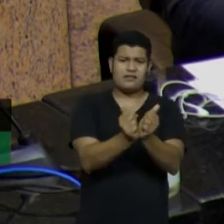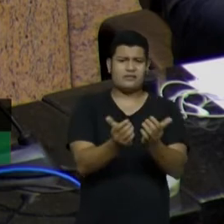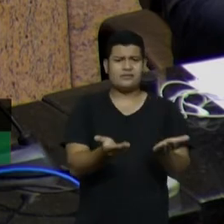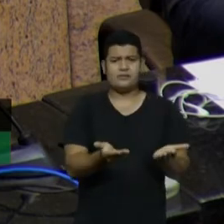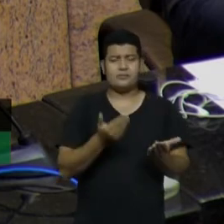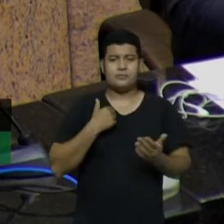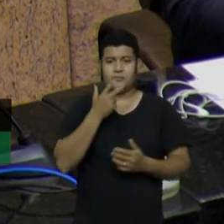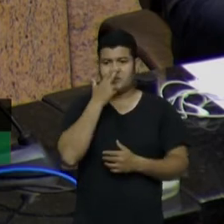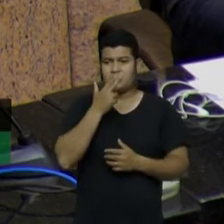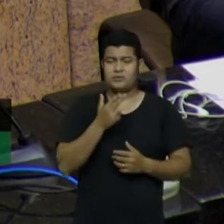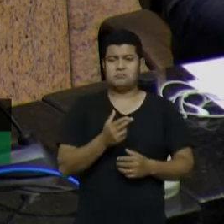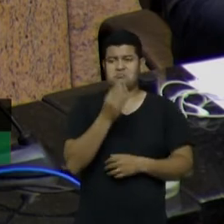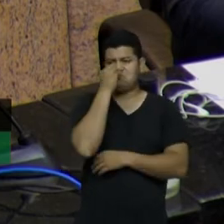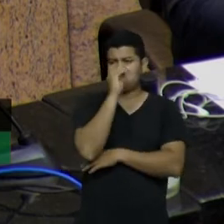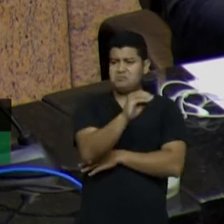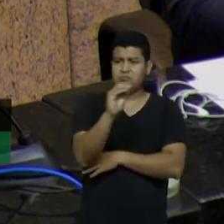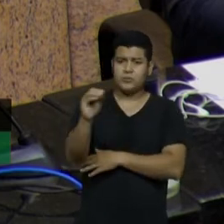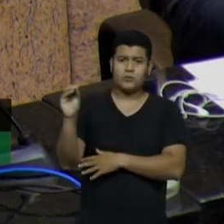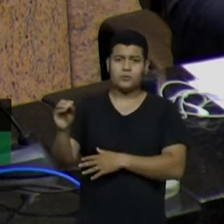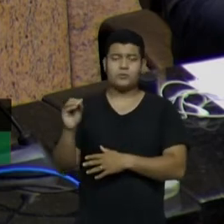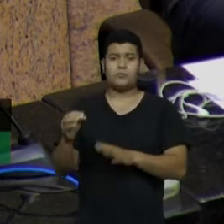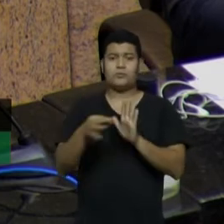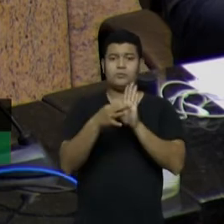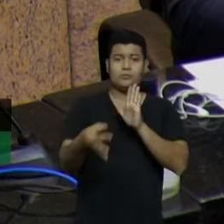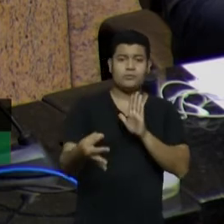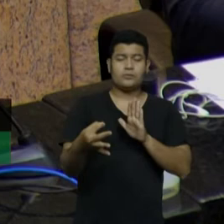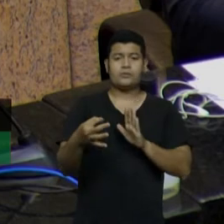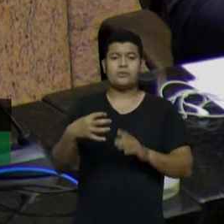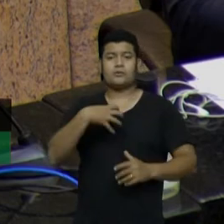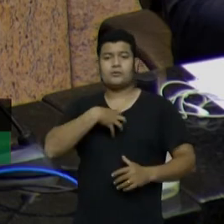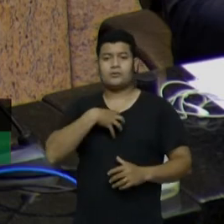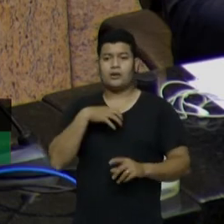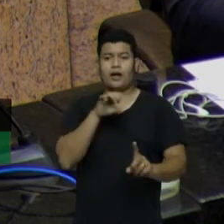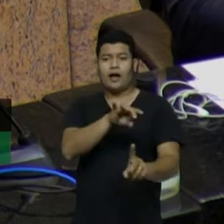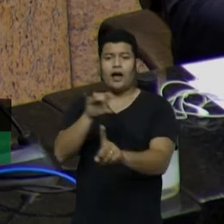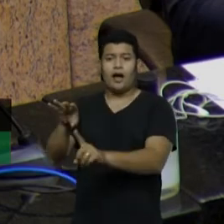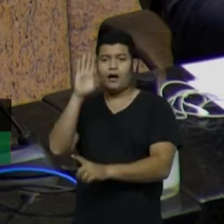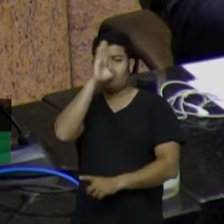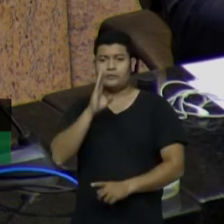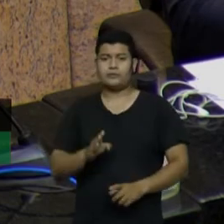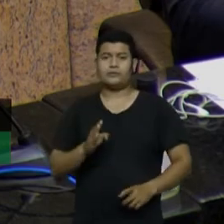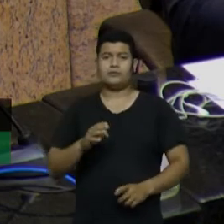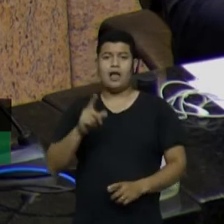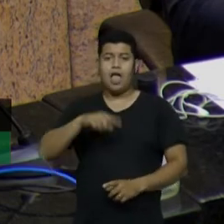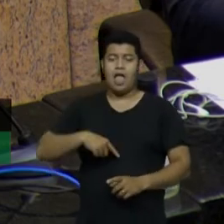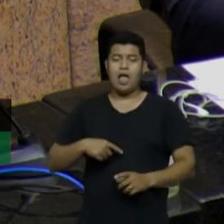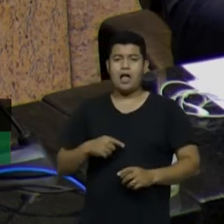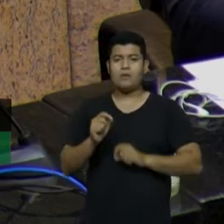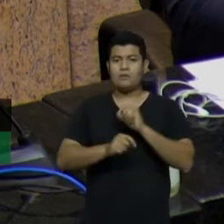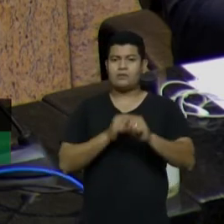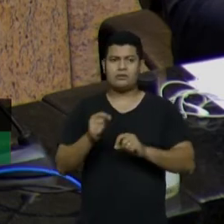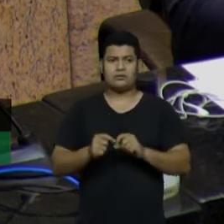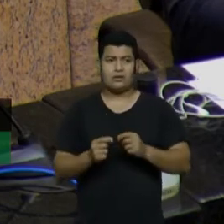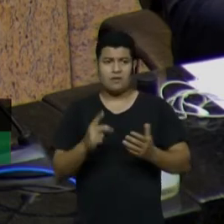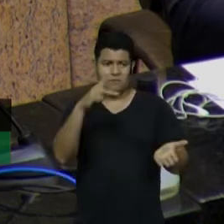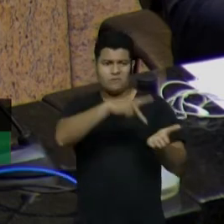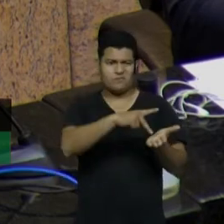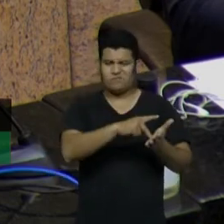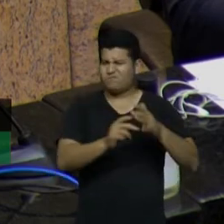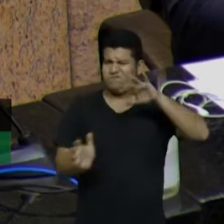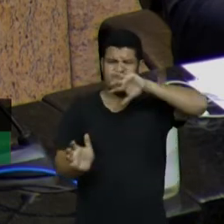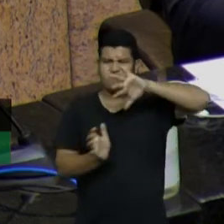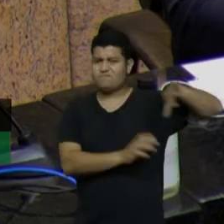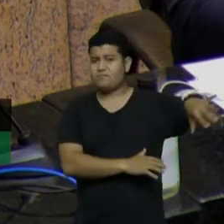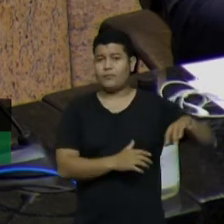e o sentimento dos brasileiros e dos catarinenses, isso é ignorar a realidade lá fora. Quem faz isso,